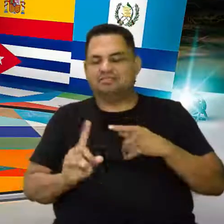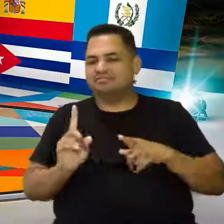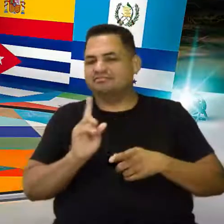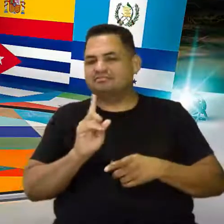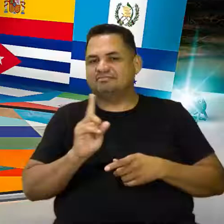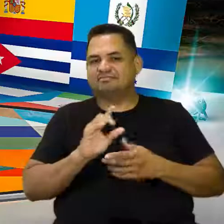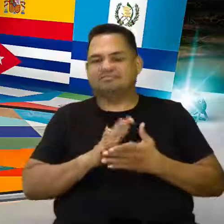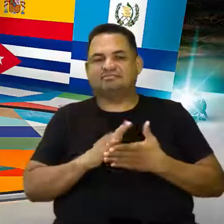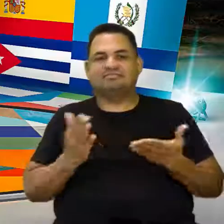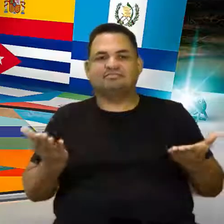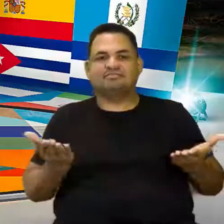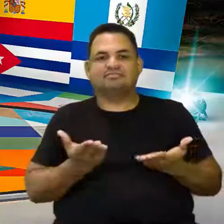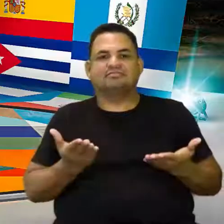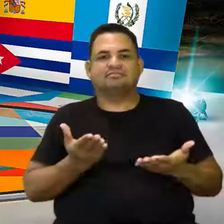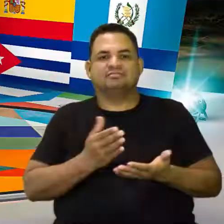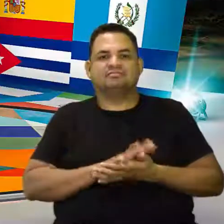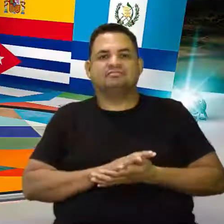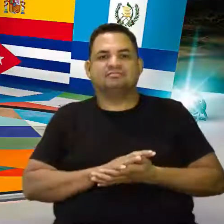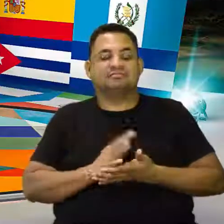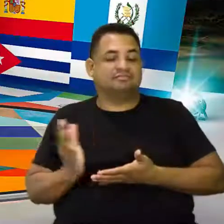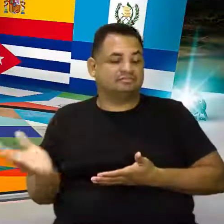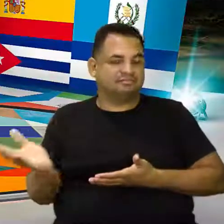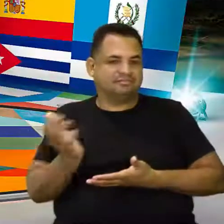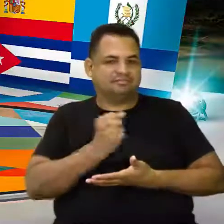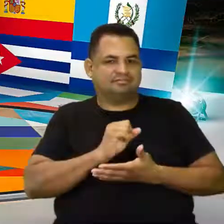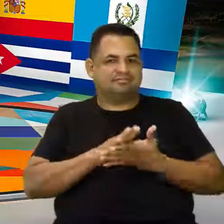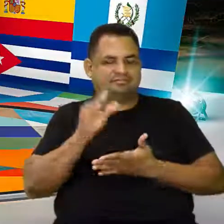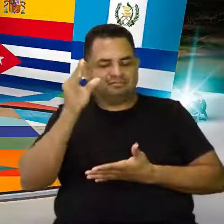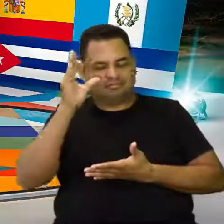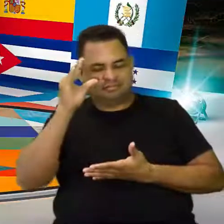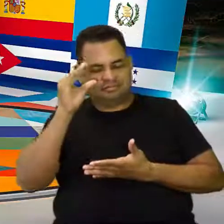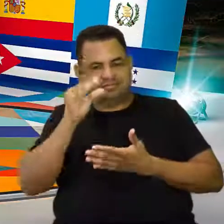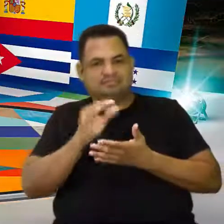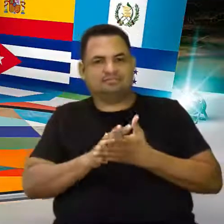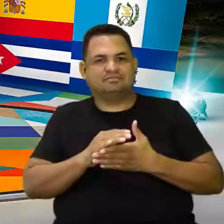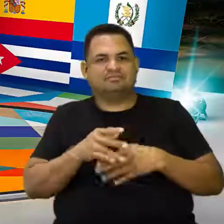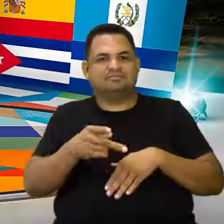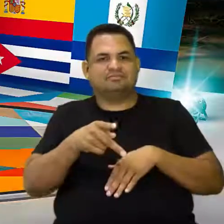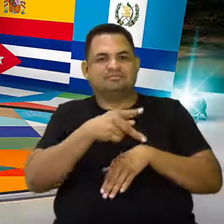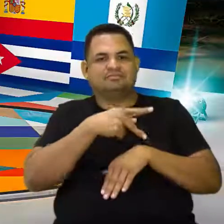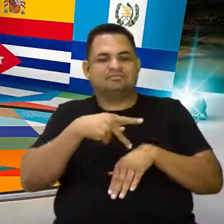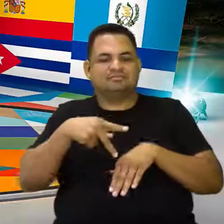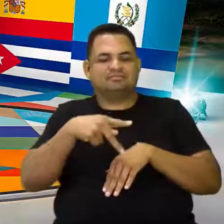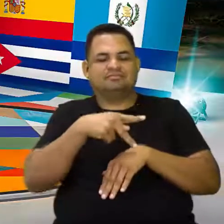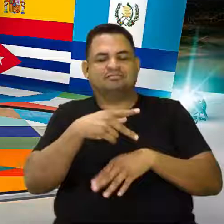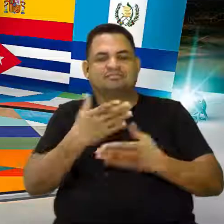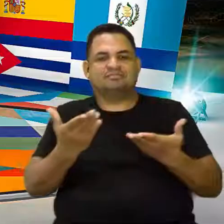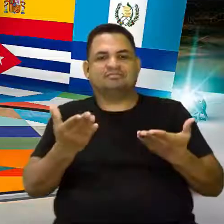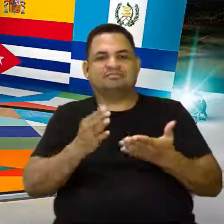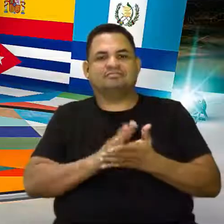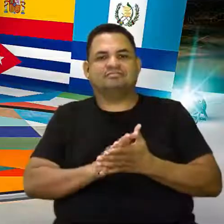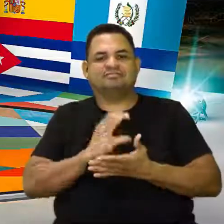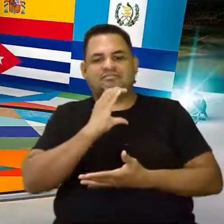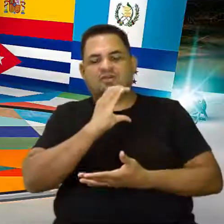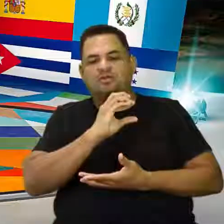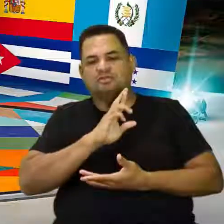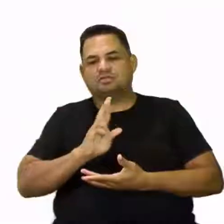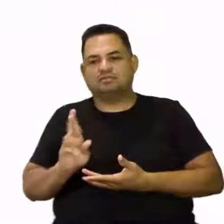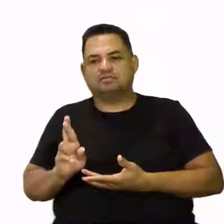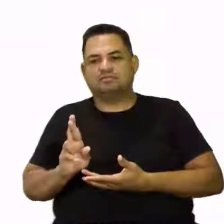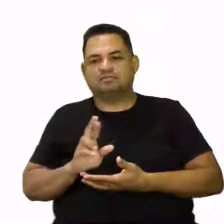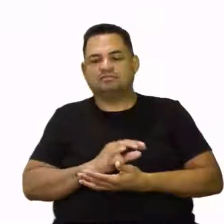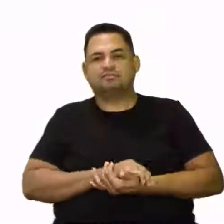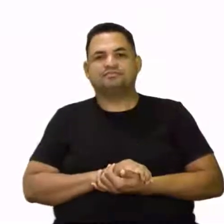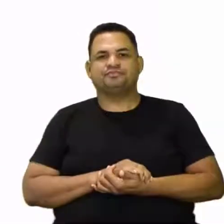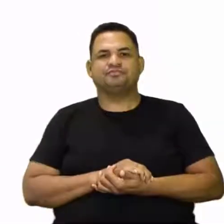nenhum. Então, simbora para as curiosidades sobre esse riquíssimo país que é Costa Rica. Então